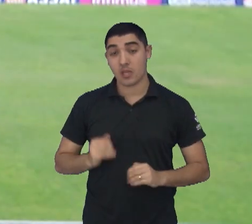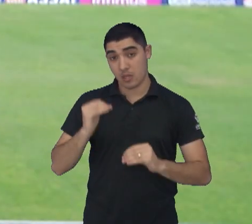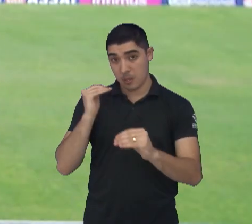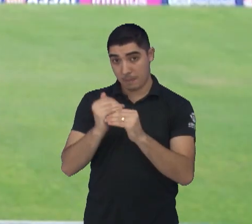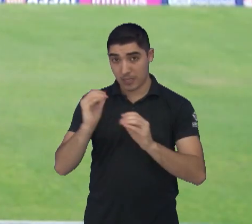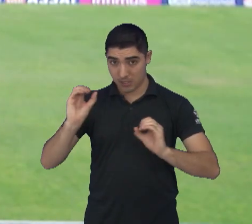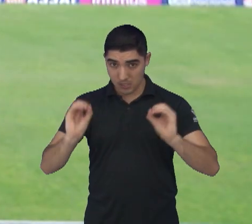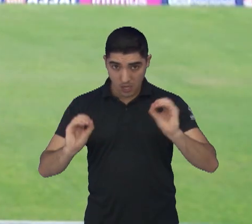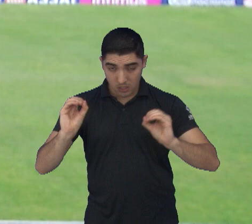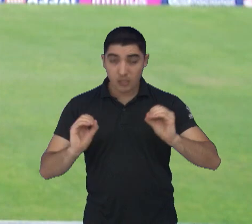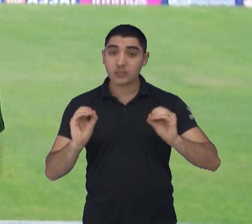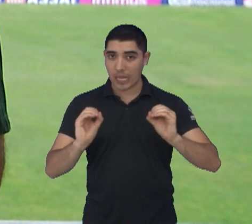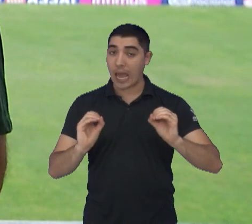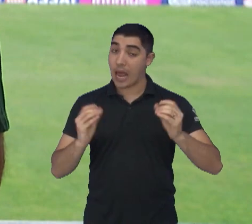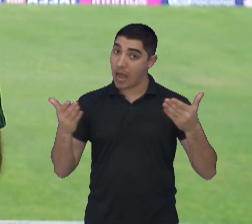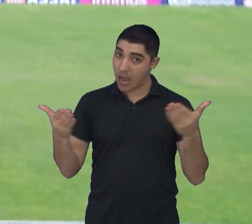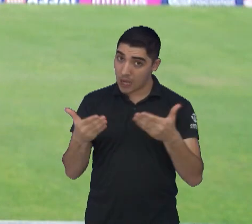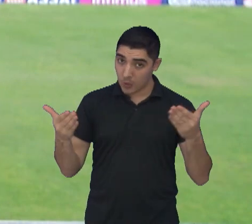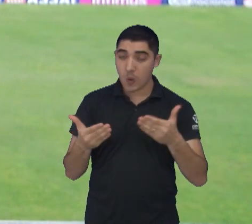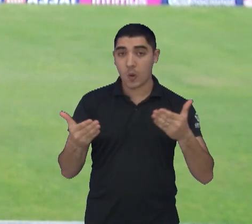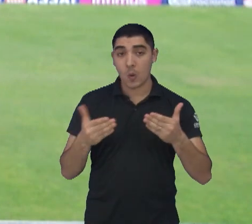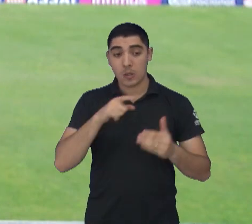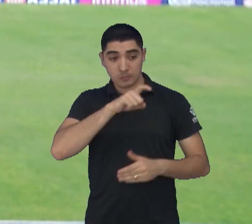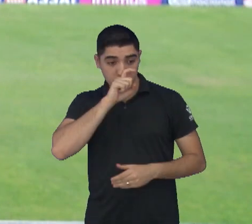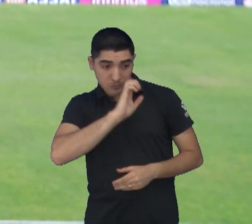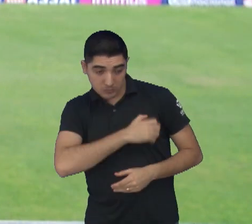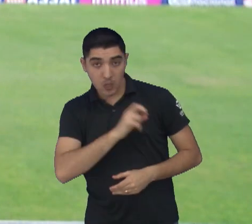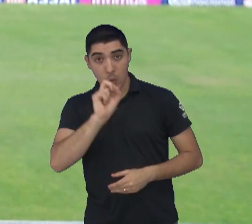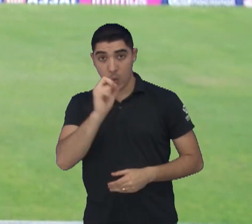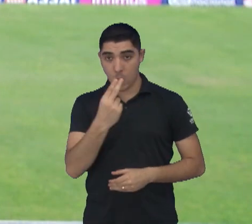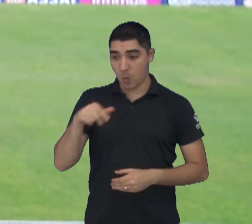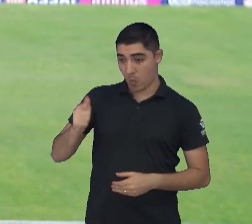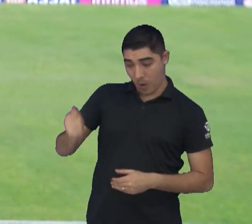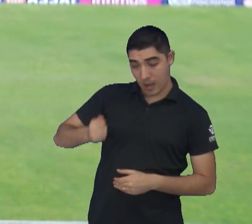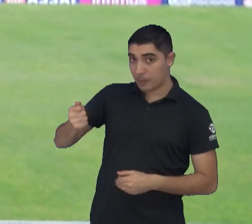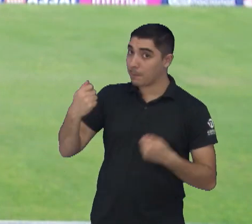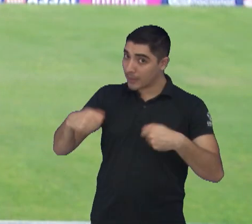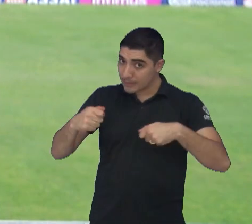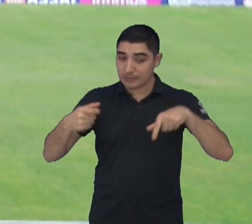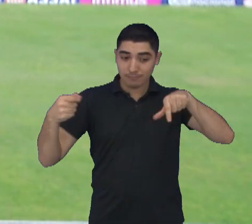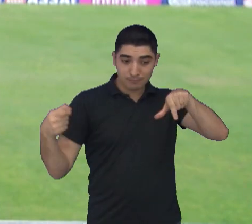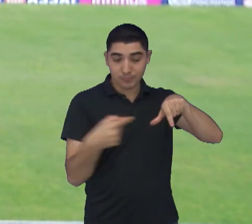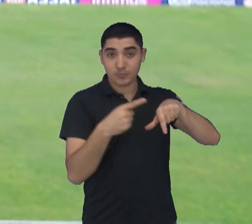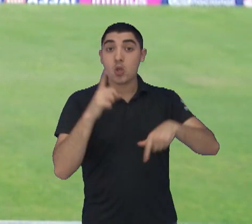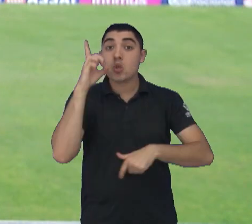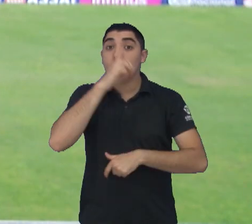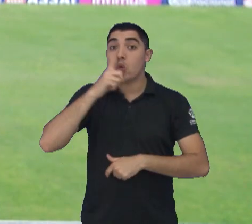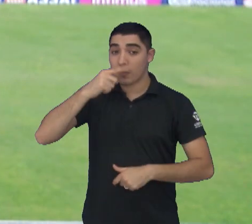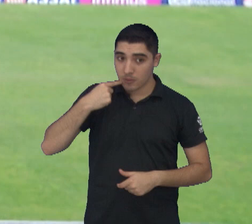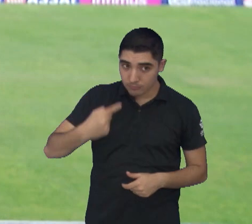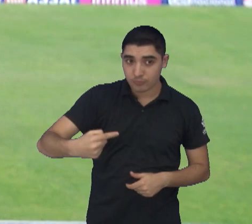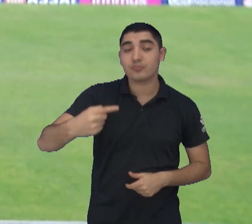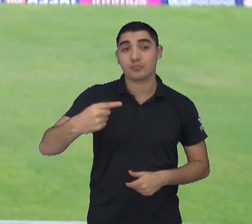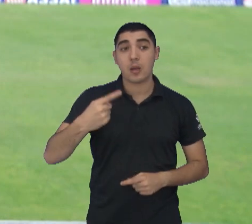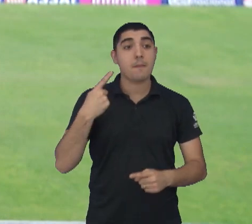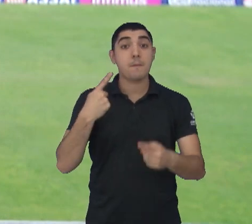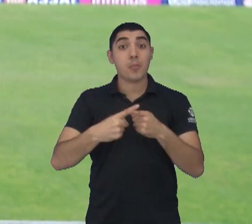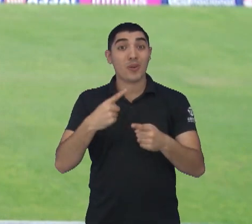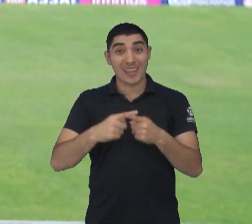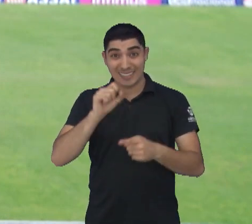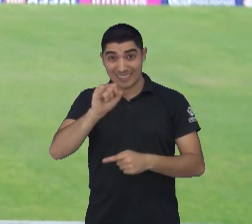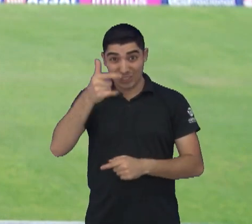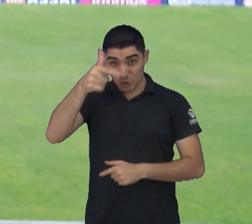duas equipes vão precisar da vitória na segunda partida, em Araraquara, no domingo. Isso porque, em caso de